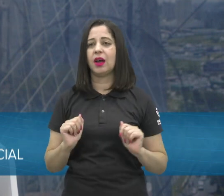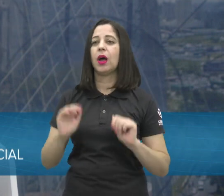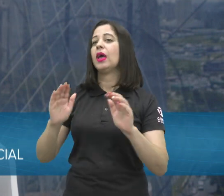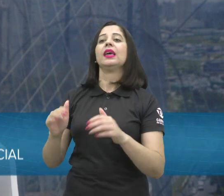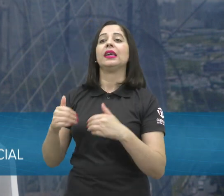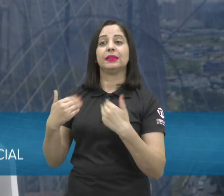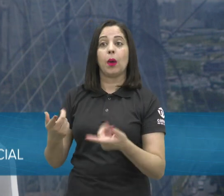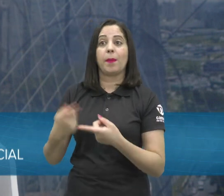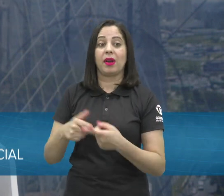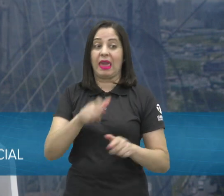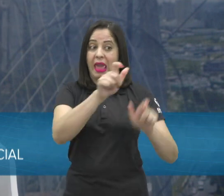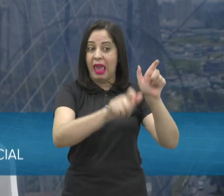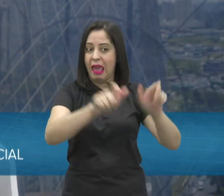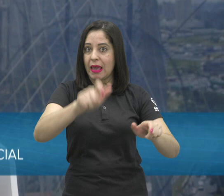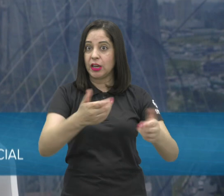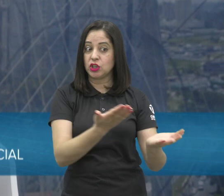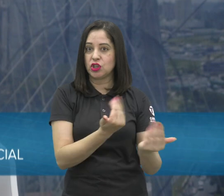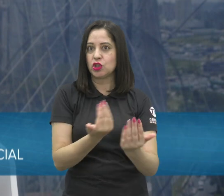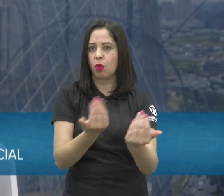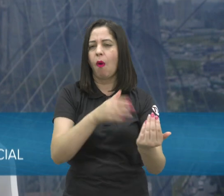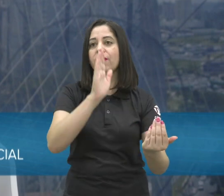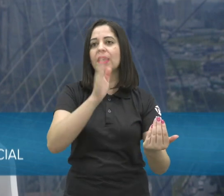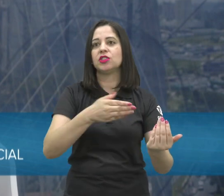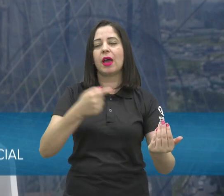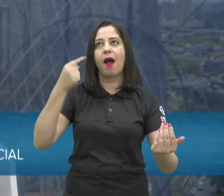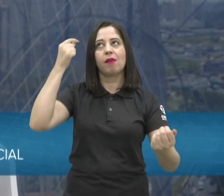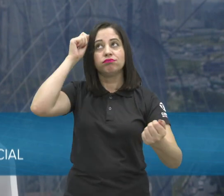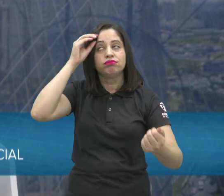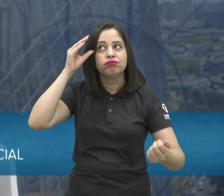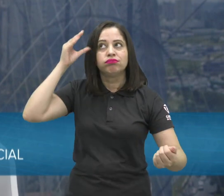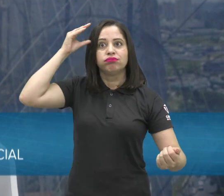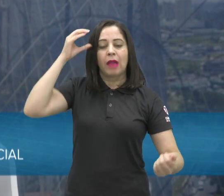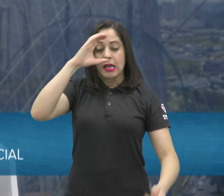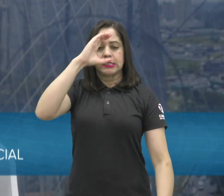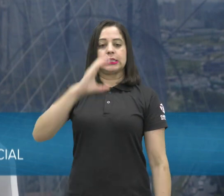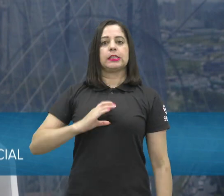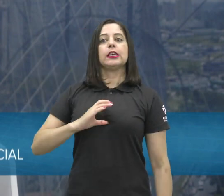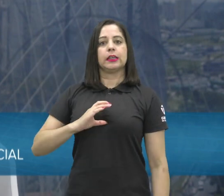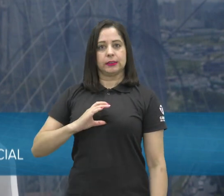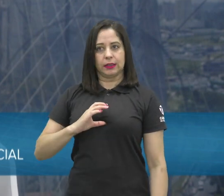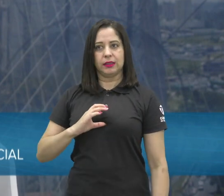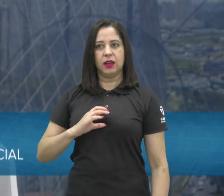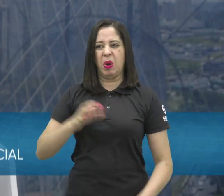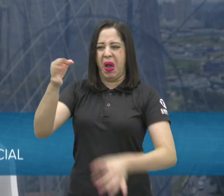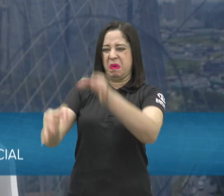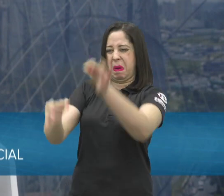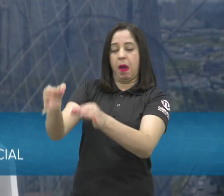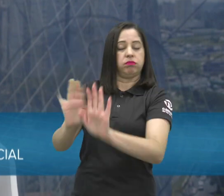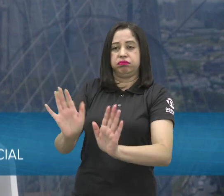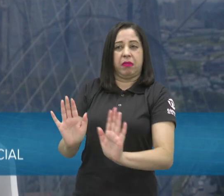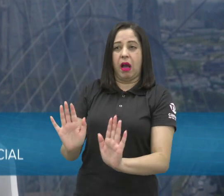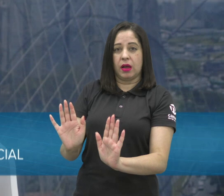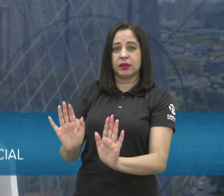a partir da cidadania, desse conceito, de desmistificar algumas questões, né, que são essas do julgamento, e aí a